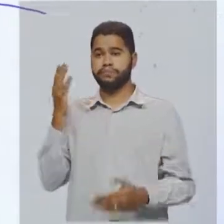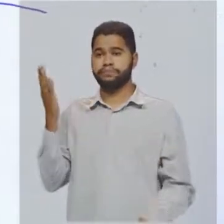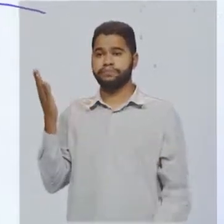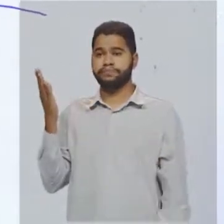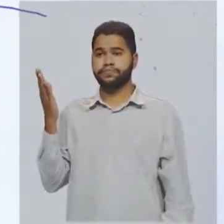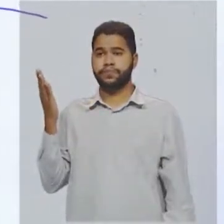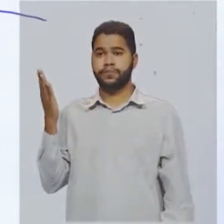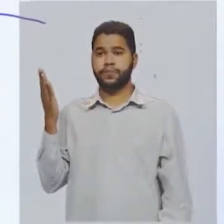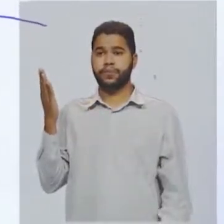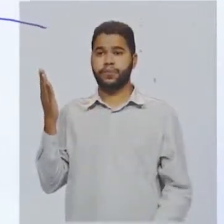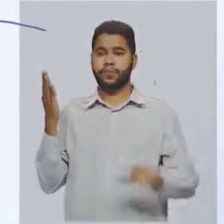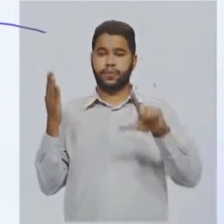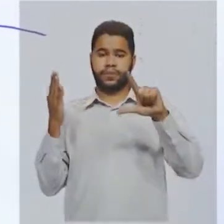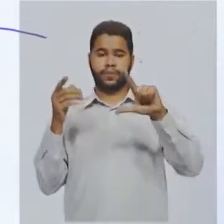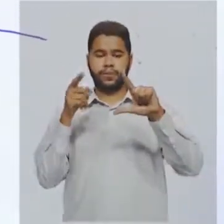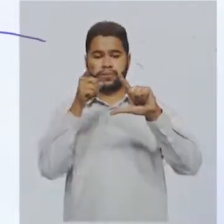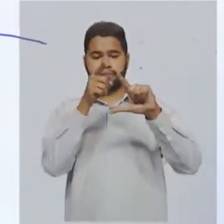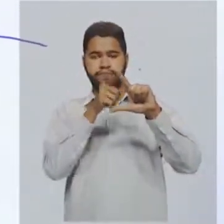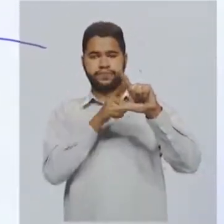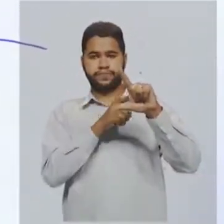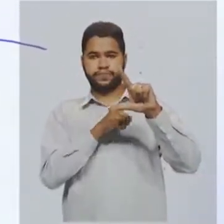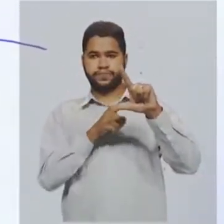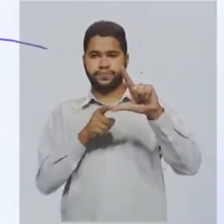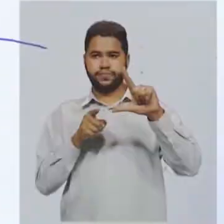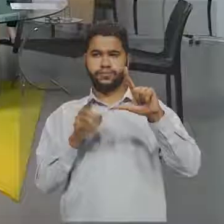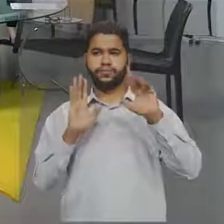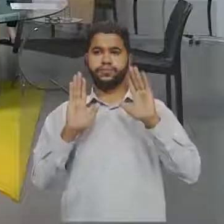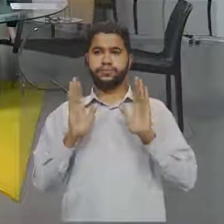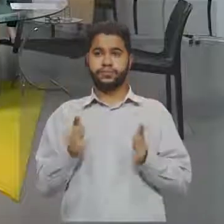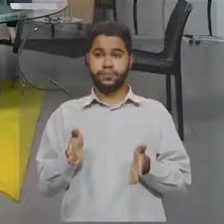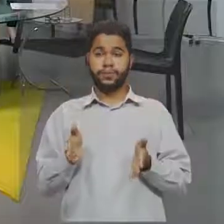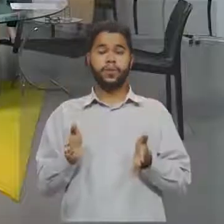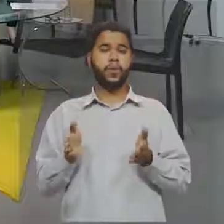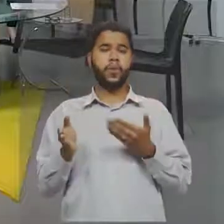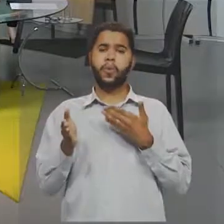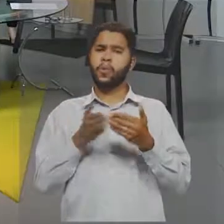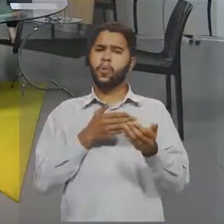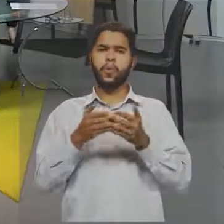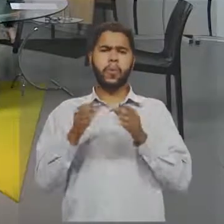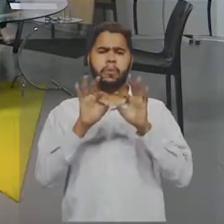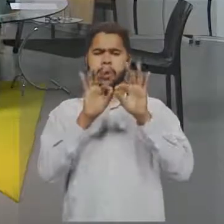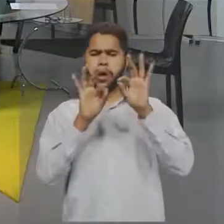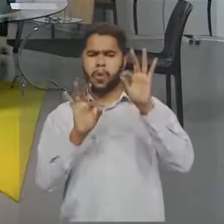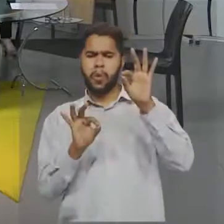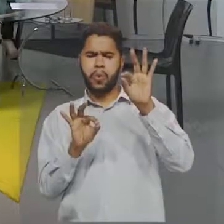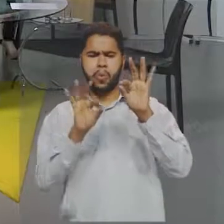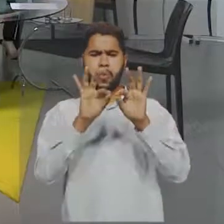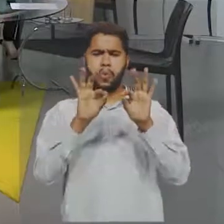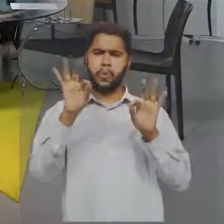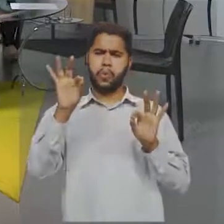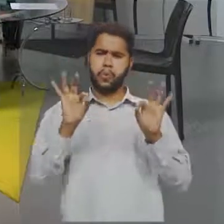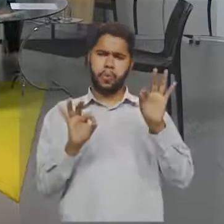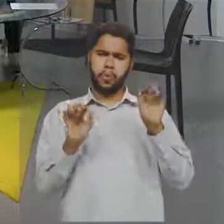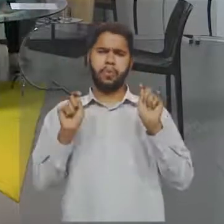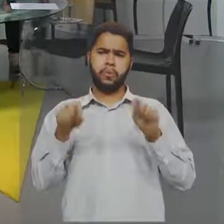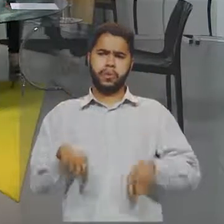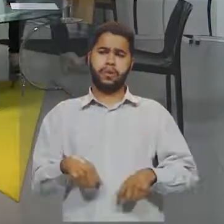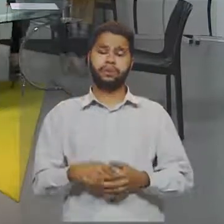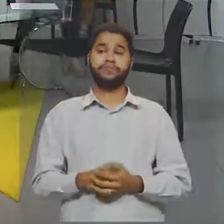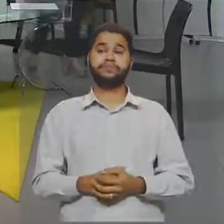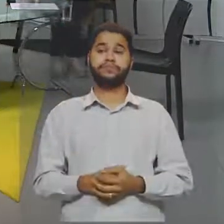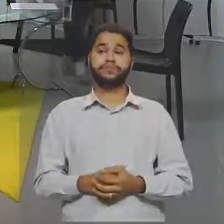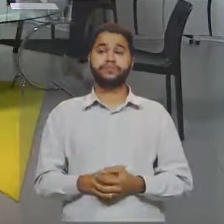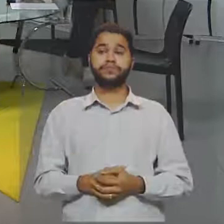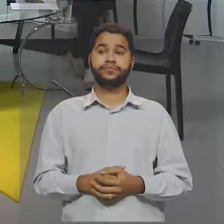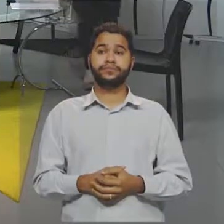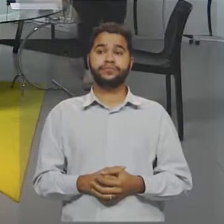o ângulo. Aí eu posso construir o ângulo de qualquer medida, tá bom? Excelente, obrigada. Vamos para a